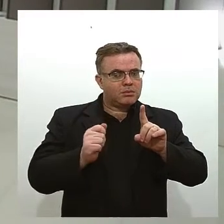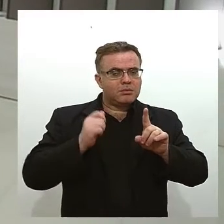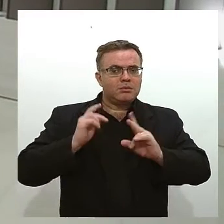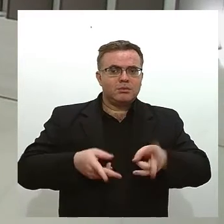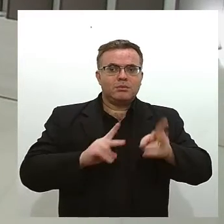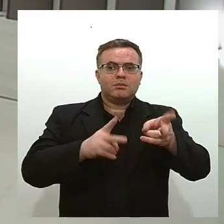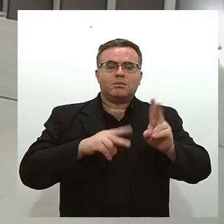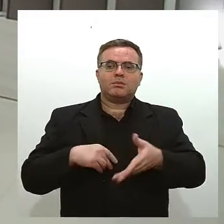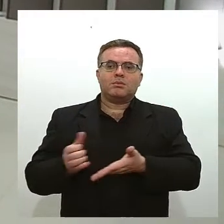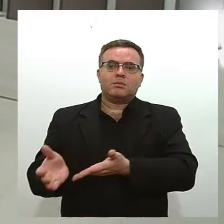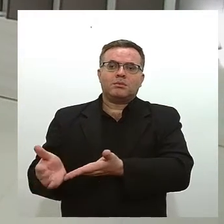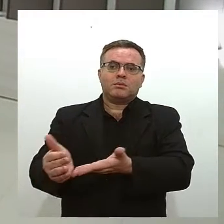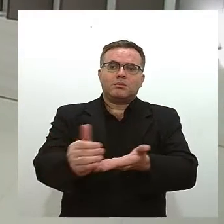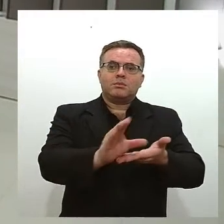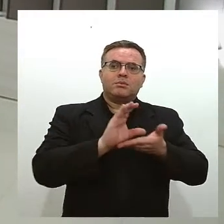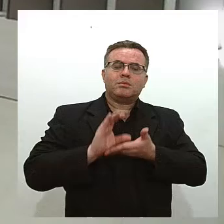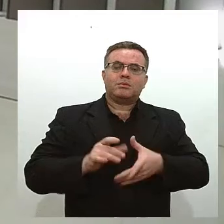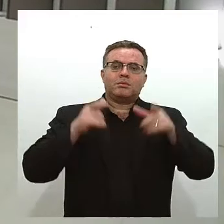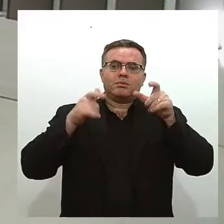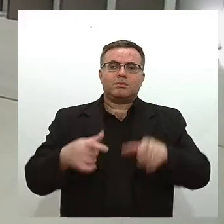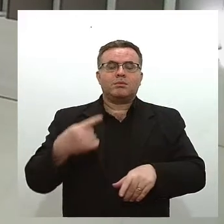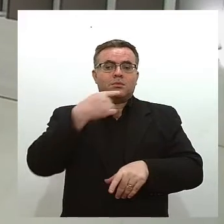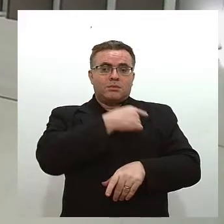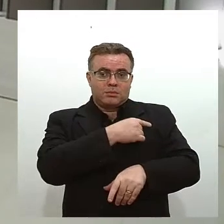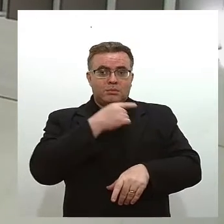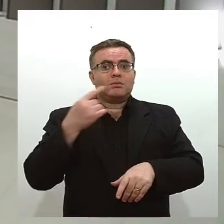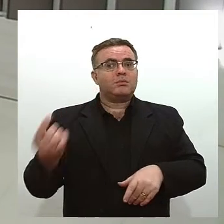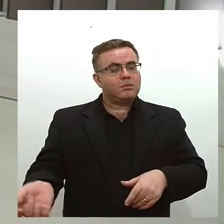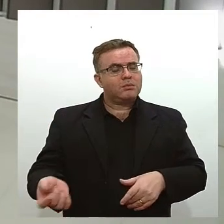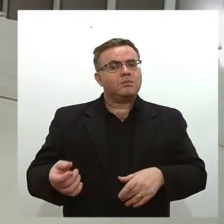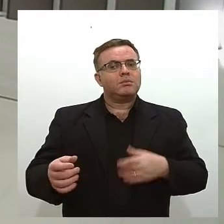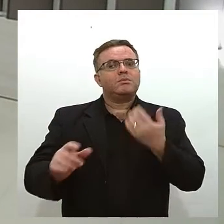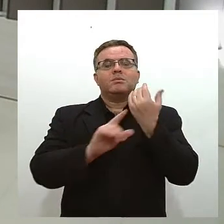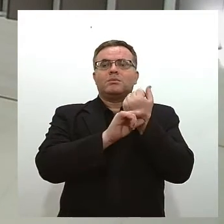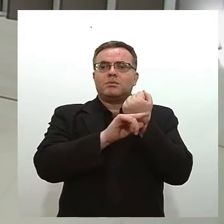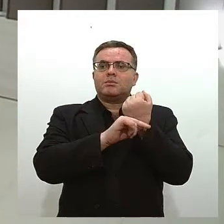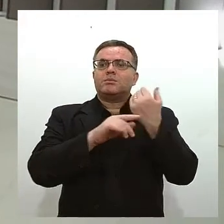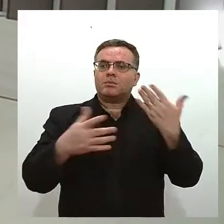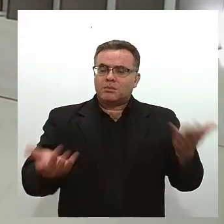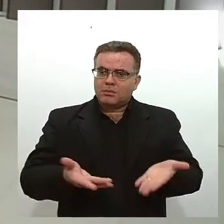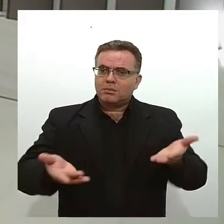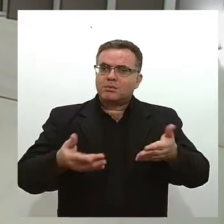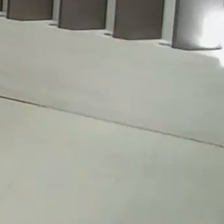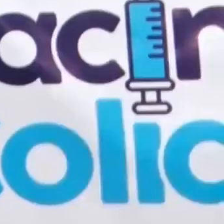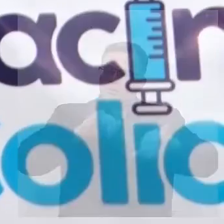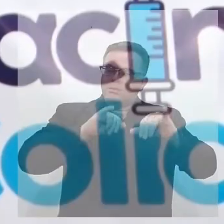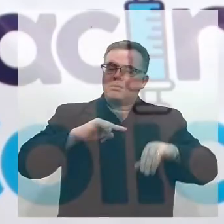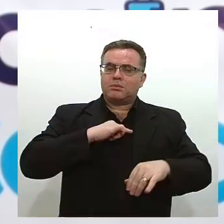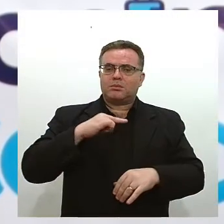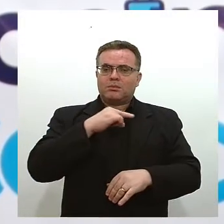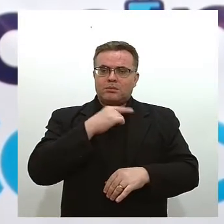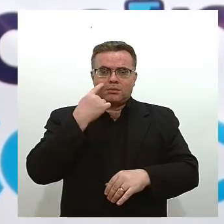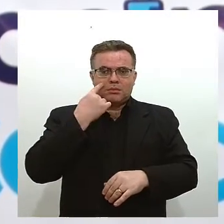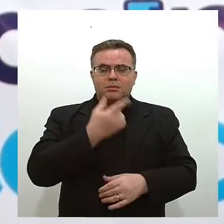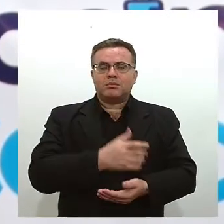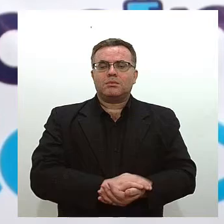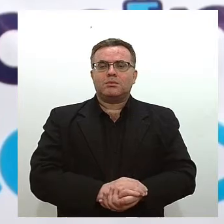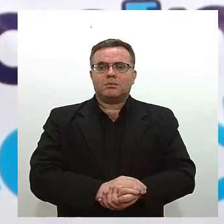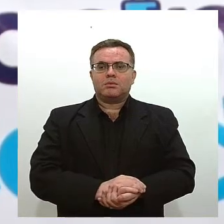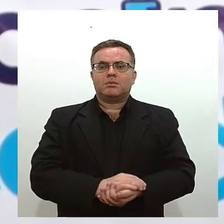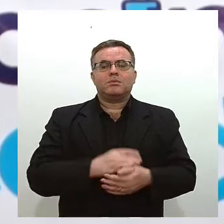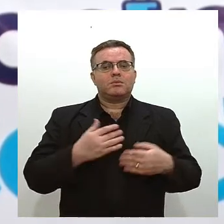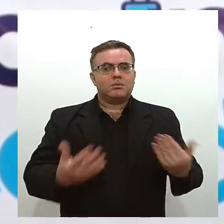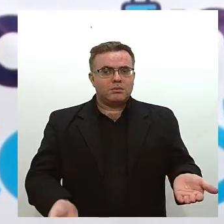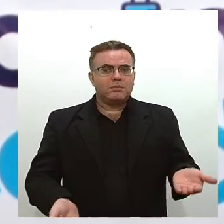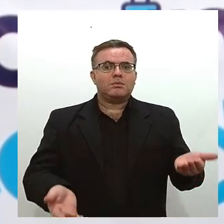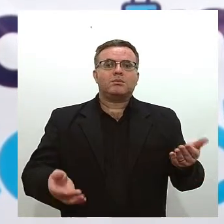arrecadando alimentos no drive-thru do Parque da Sementeira. A repórter Aline Braga tem mais informações. A campanha Vacinação